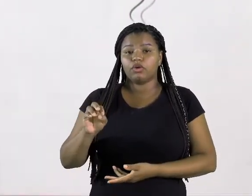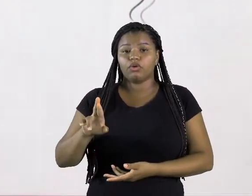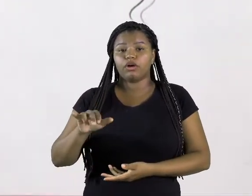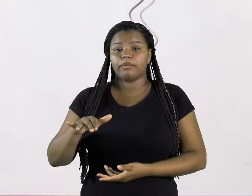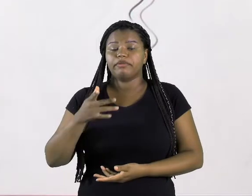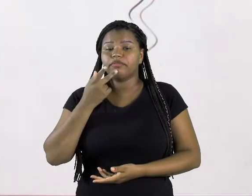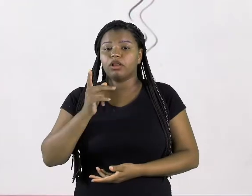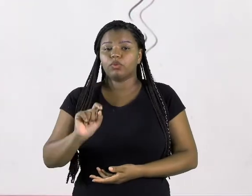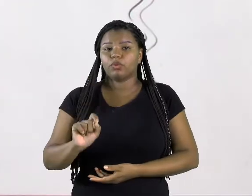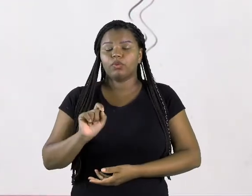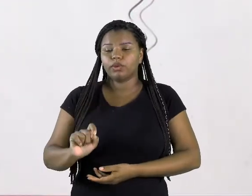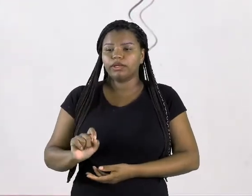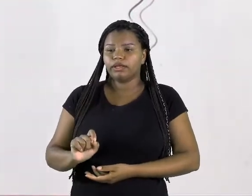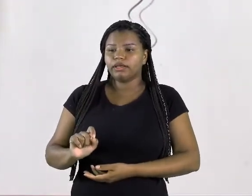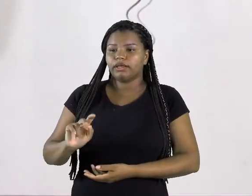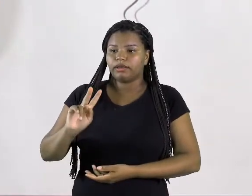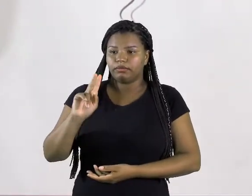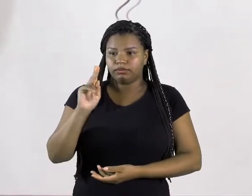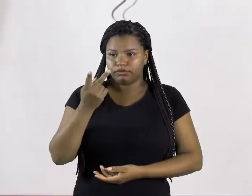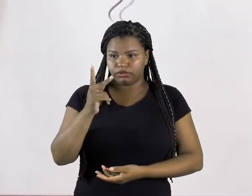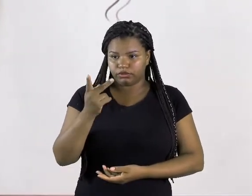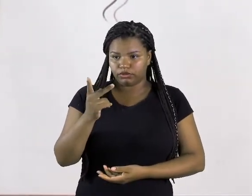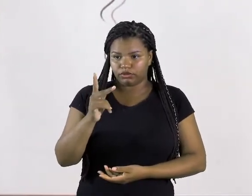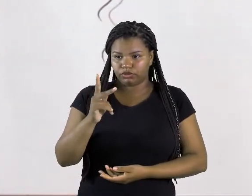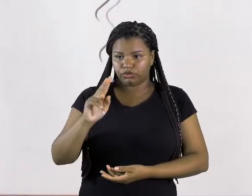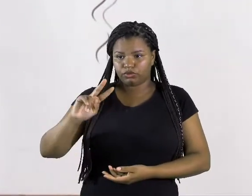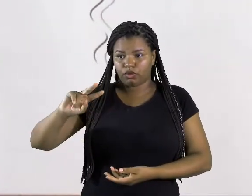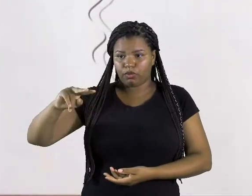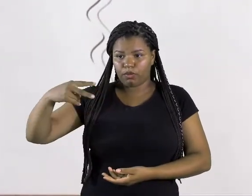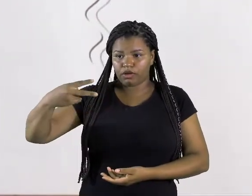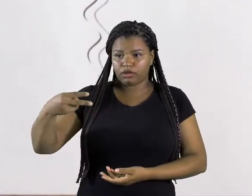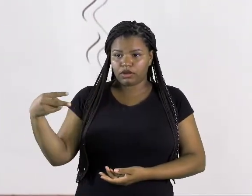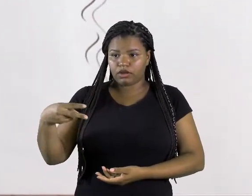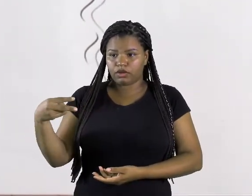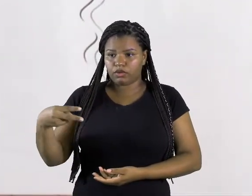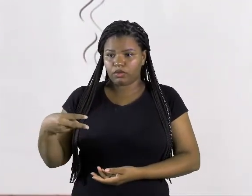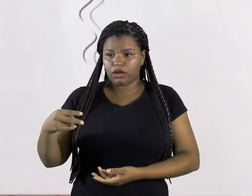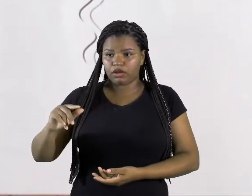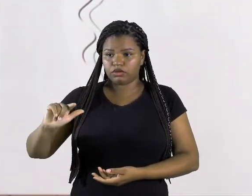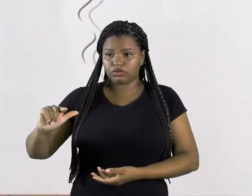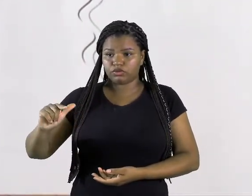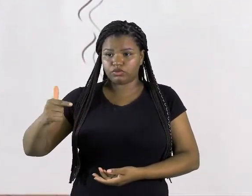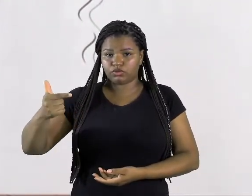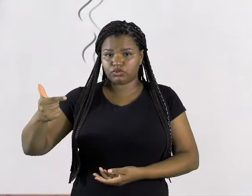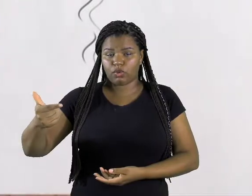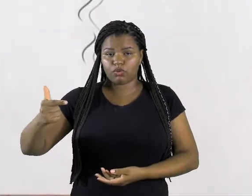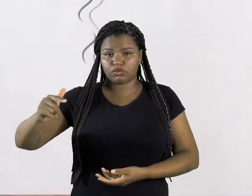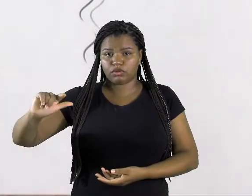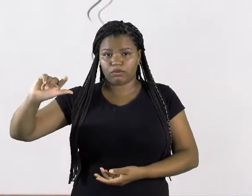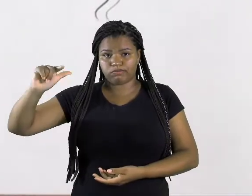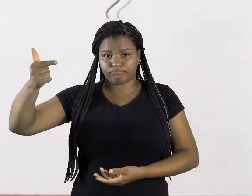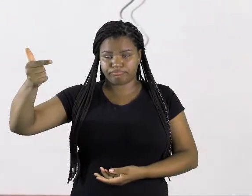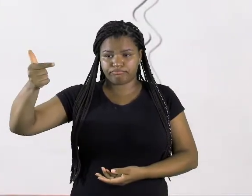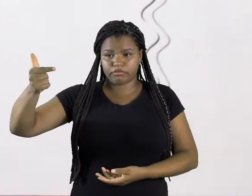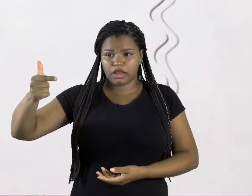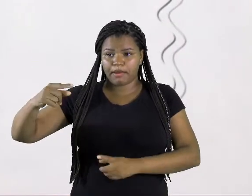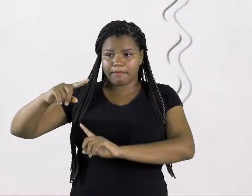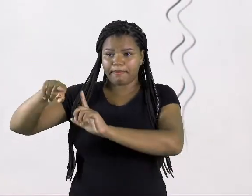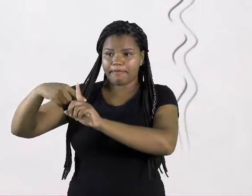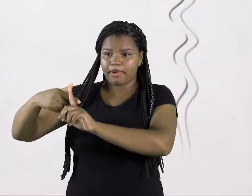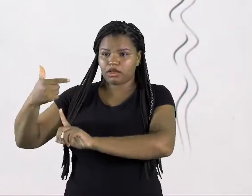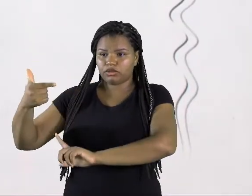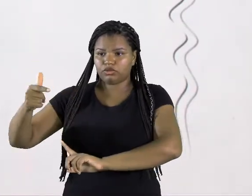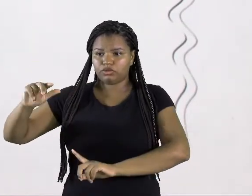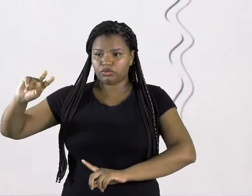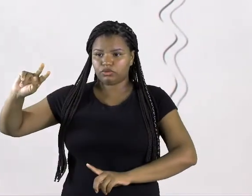vale a soma dos quadrados dos dois catetos, não é isso? Então, 2 ao quadrado mais 2 ao quadrado. Só chamar a atenção que eu falei hipotenusa,